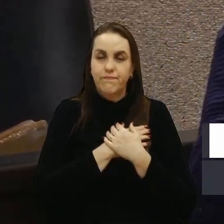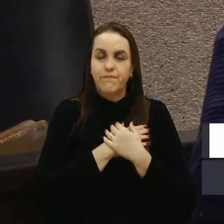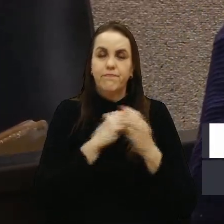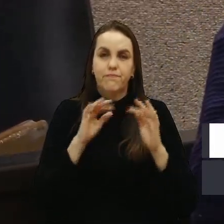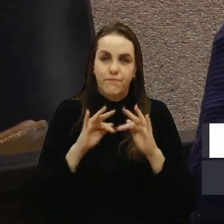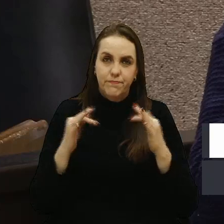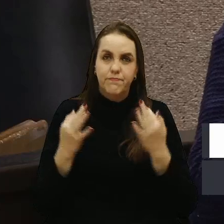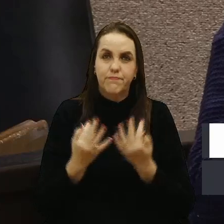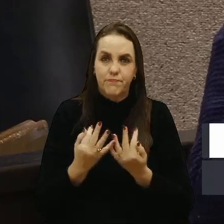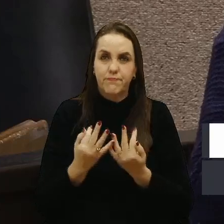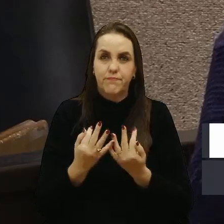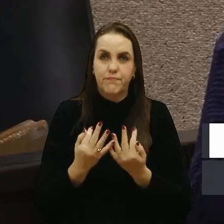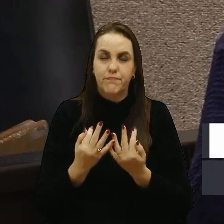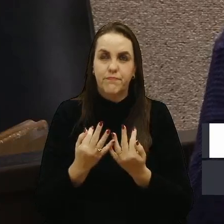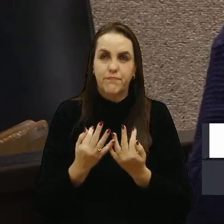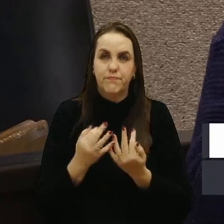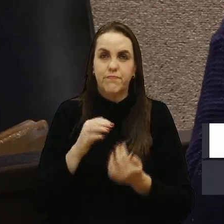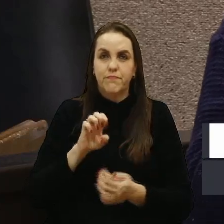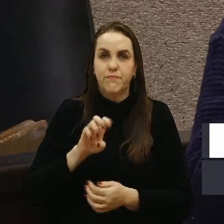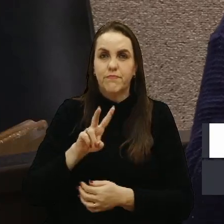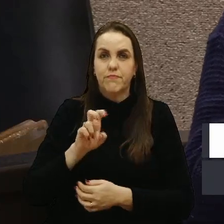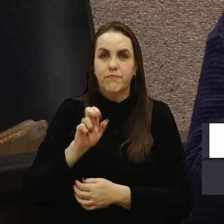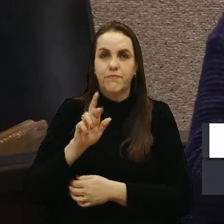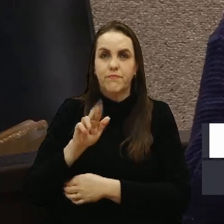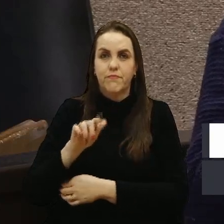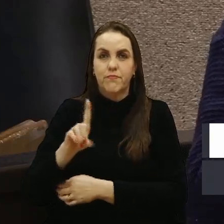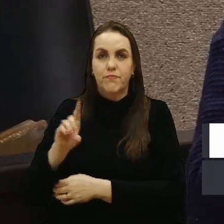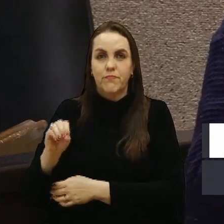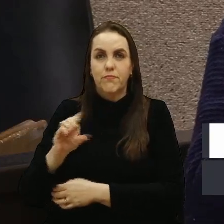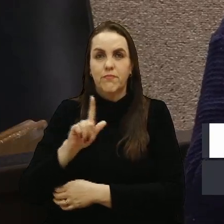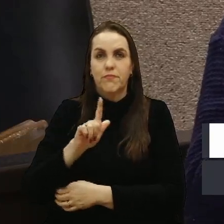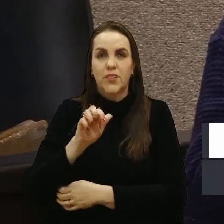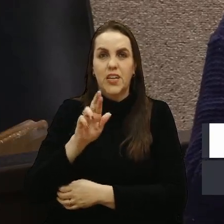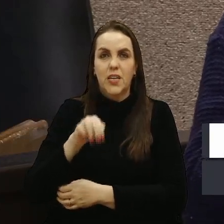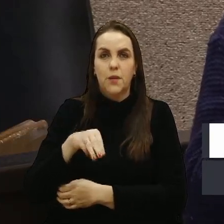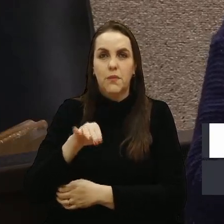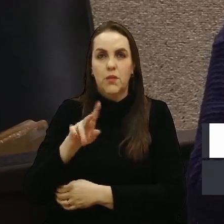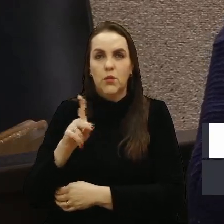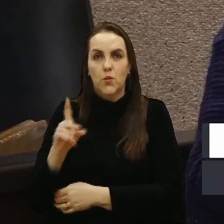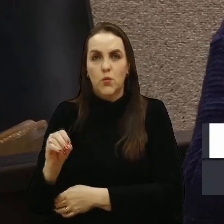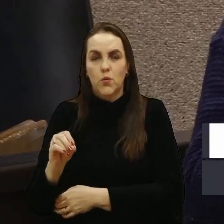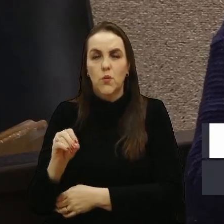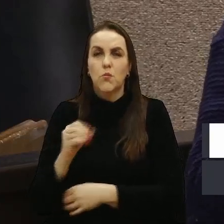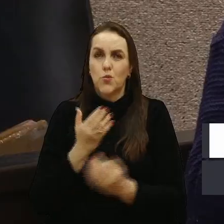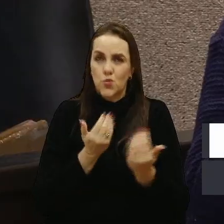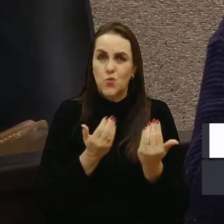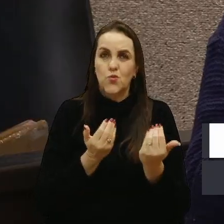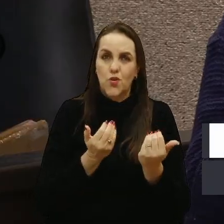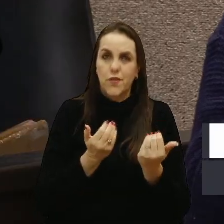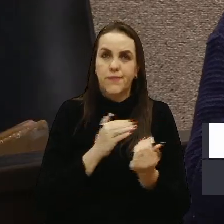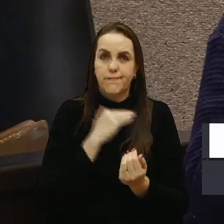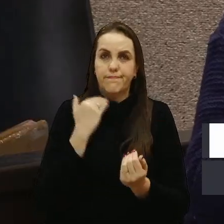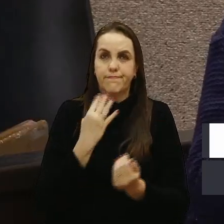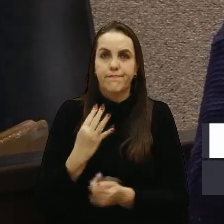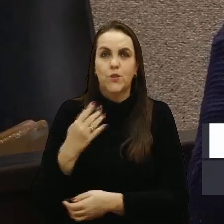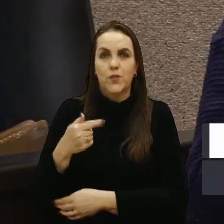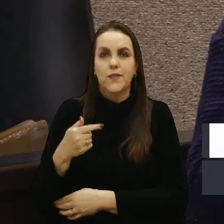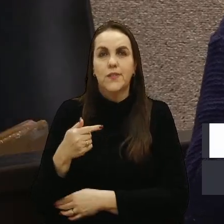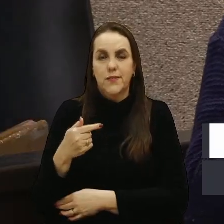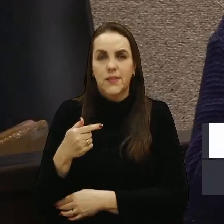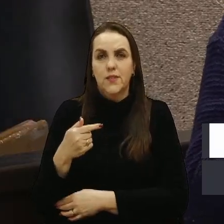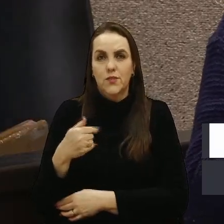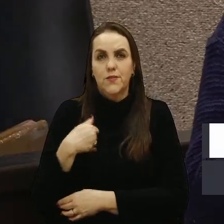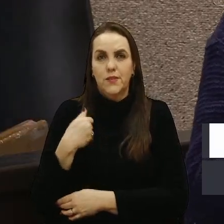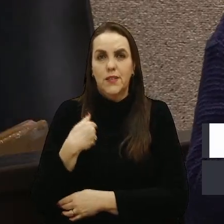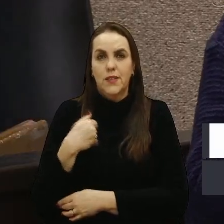familiares do Everaldo Graminho, que nos deixou, né, muito jovem, com 47 anos, após